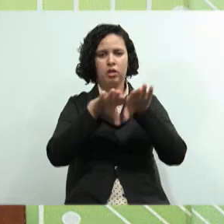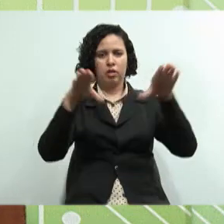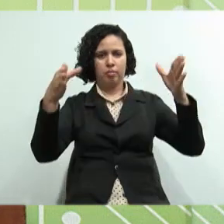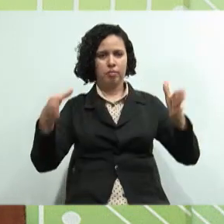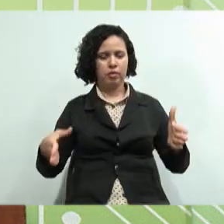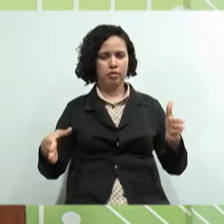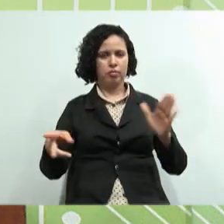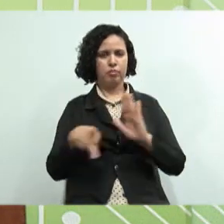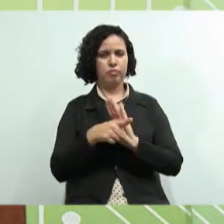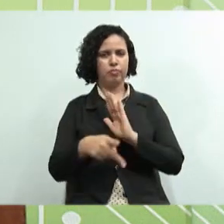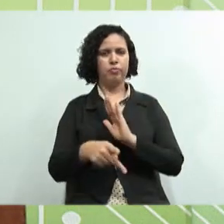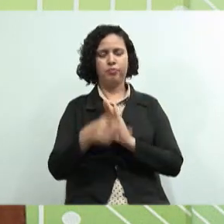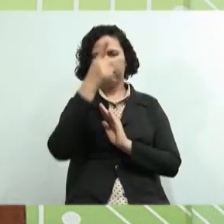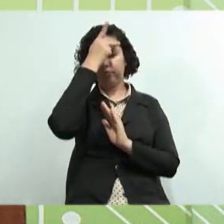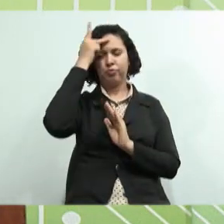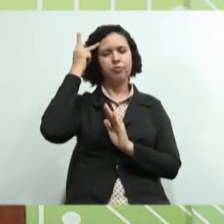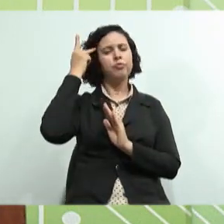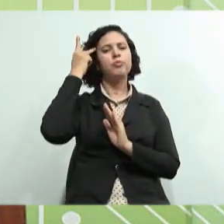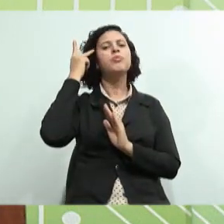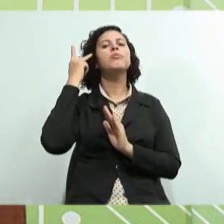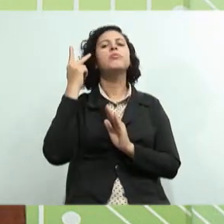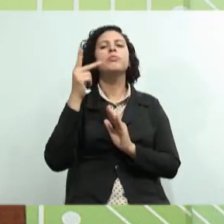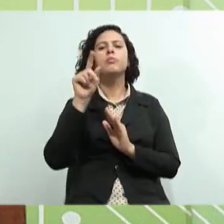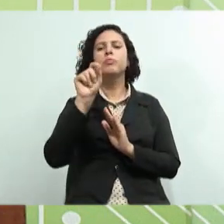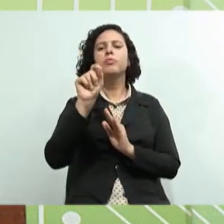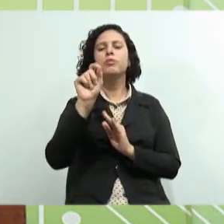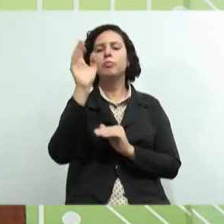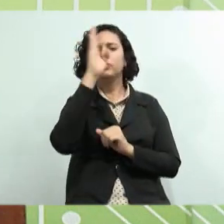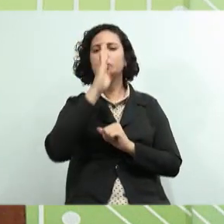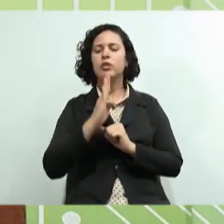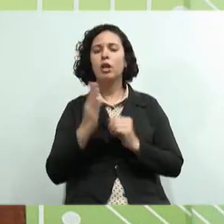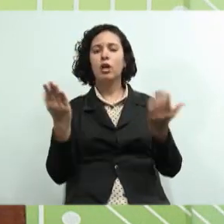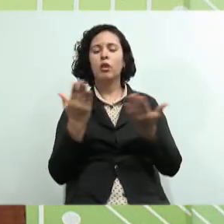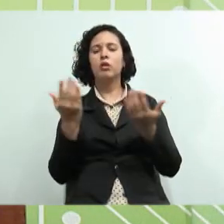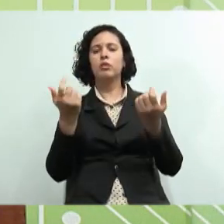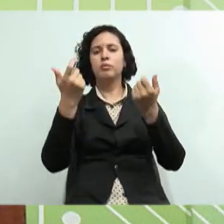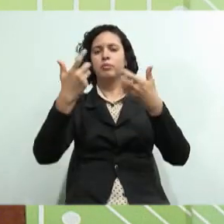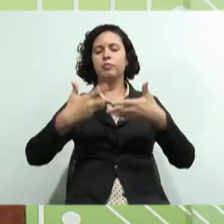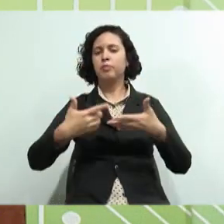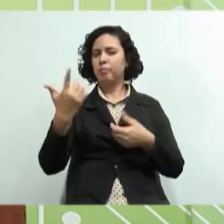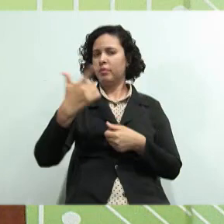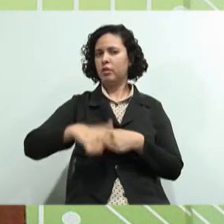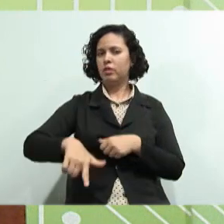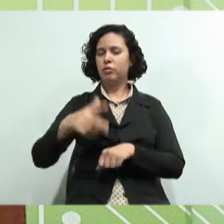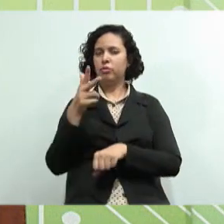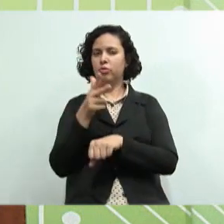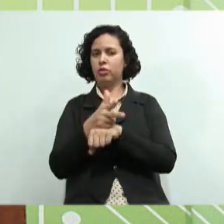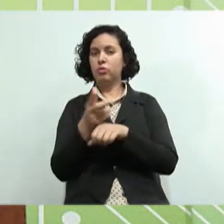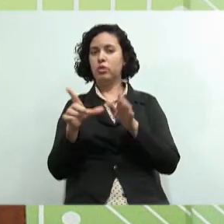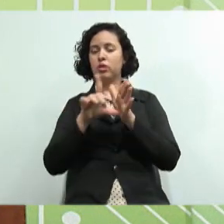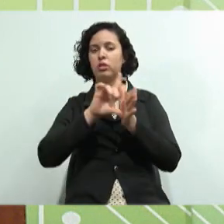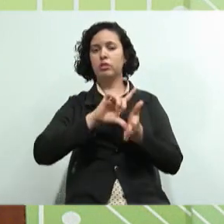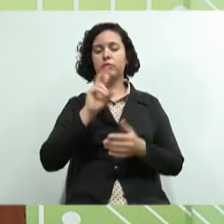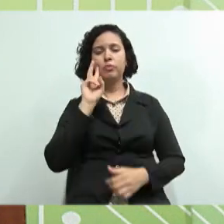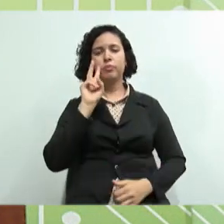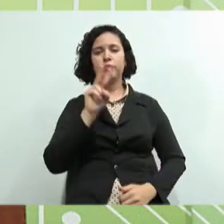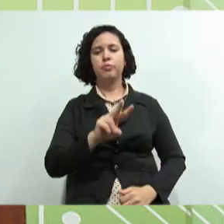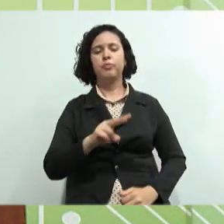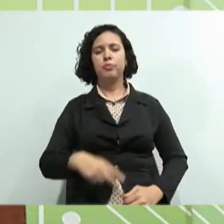brasileiro. Para falar um pouquinho mais sobre isso, a gente preparou um material, mas antes nós vamos ver aqui